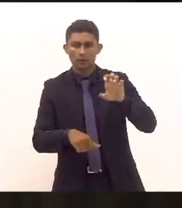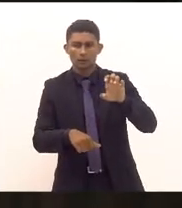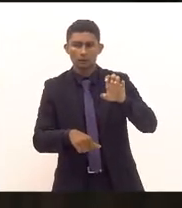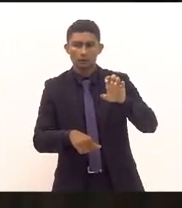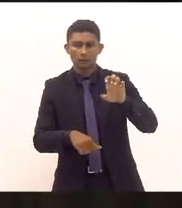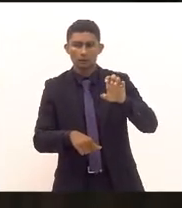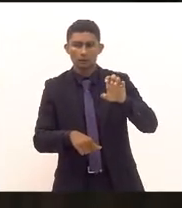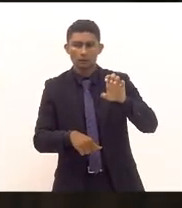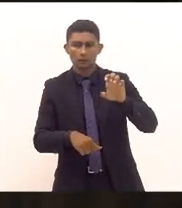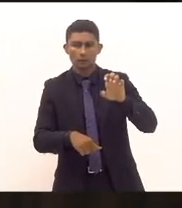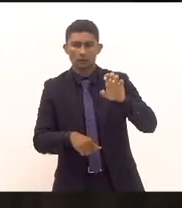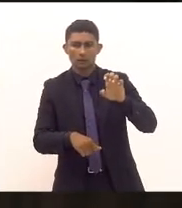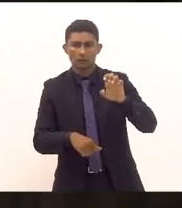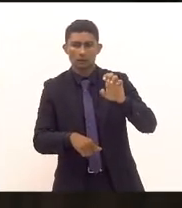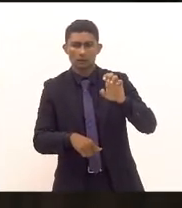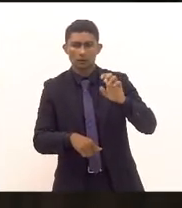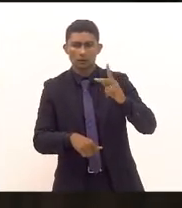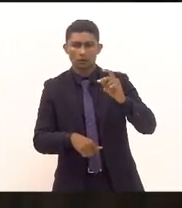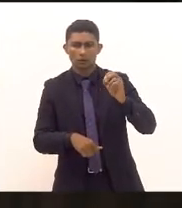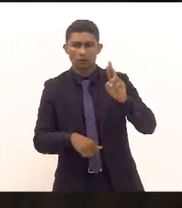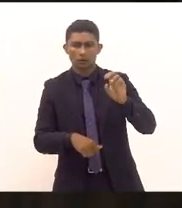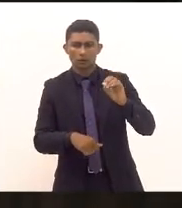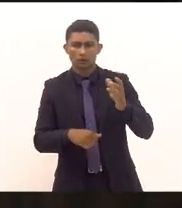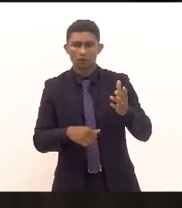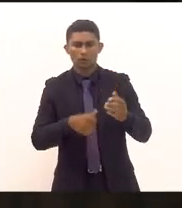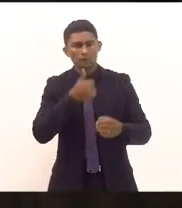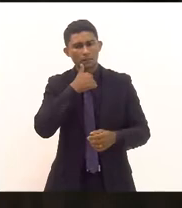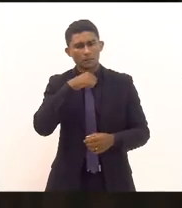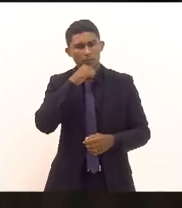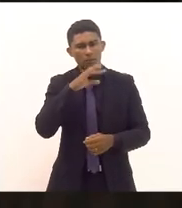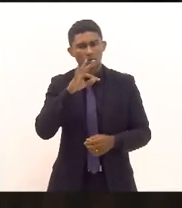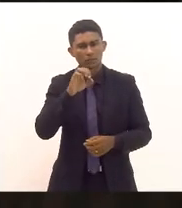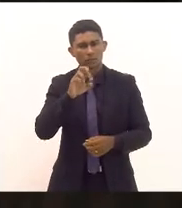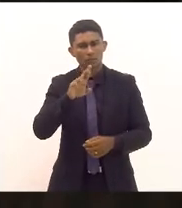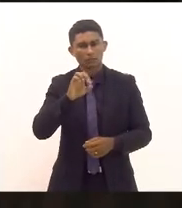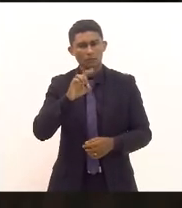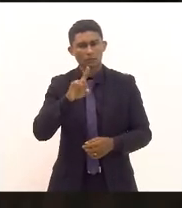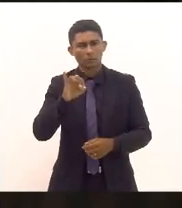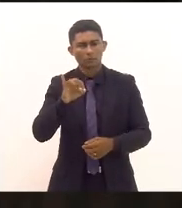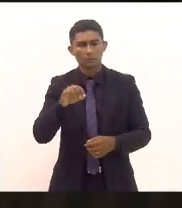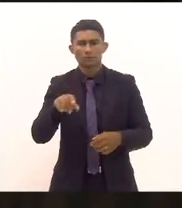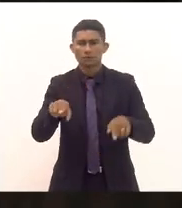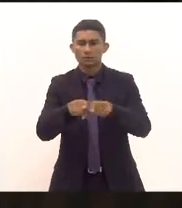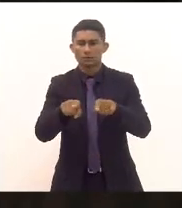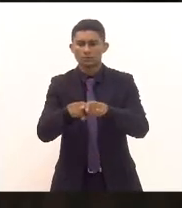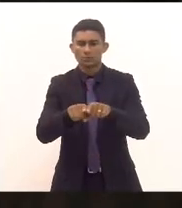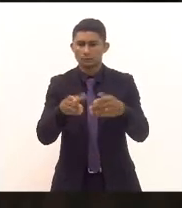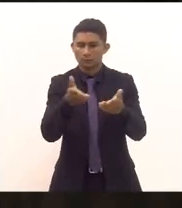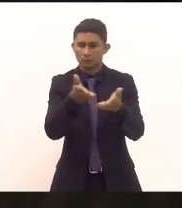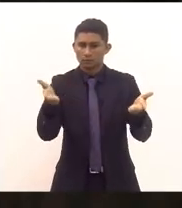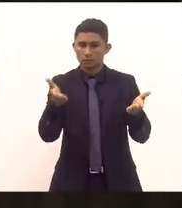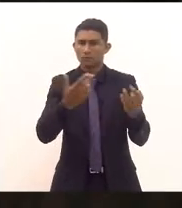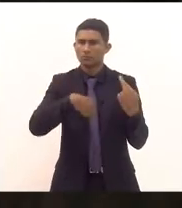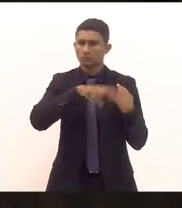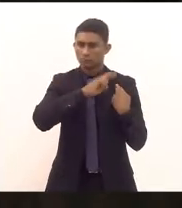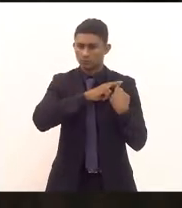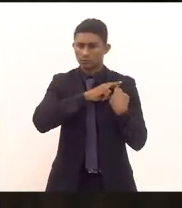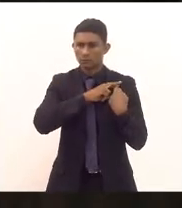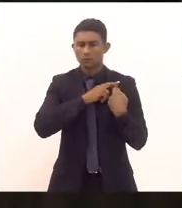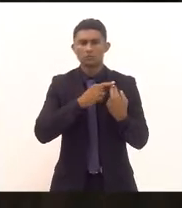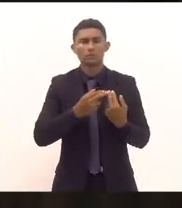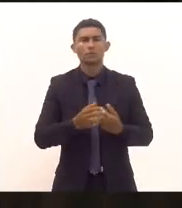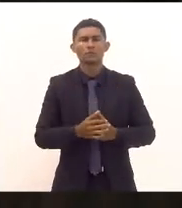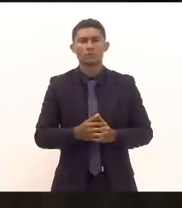oh oh oh oh oh você pode que também tem se colocado num papel central hoje